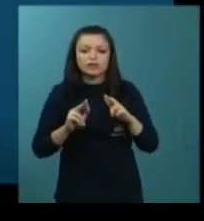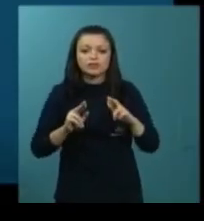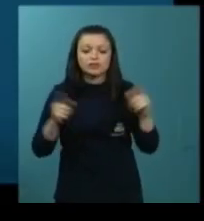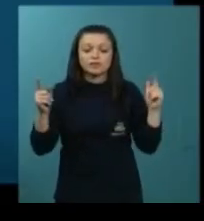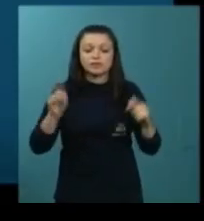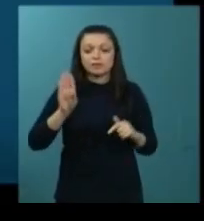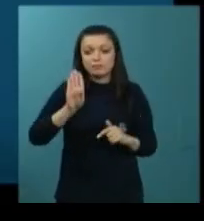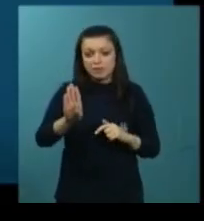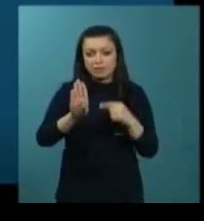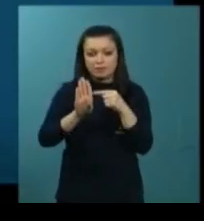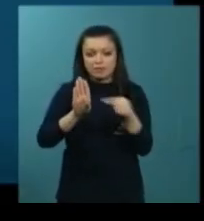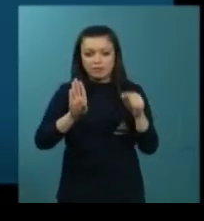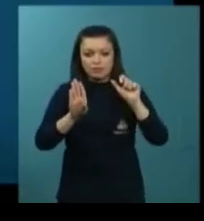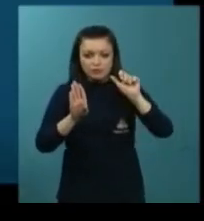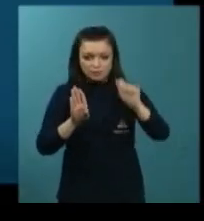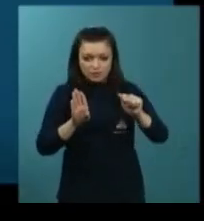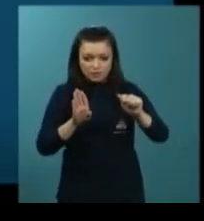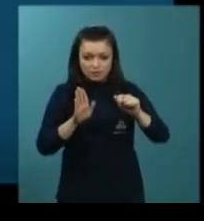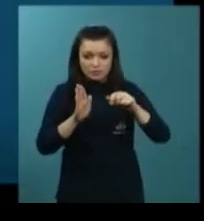B menos A